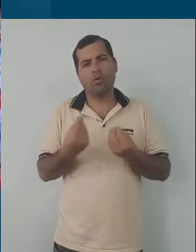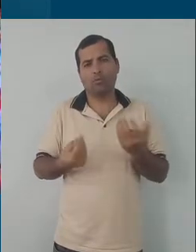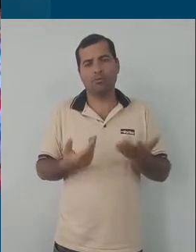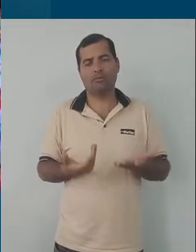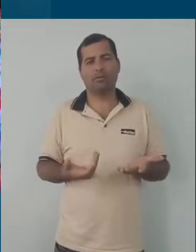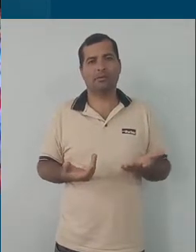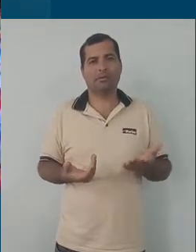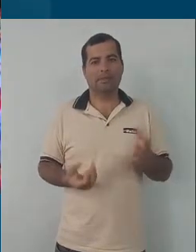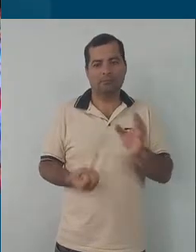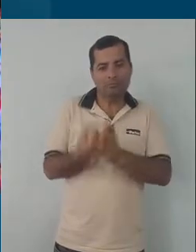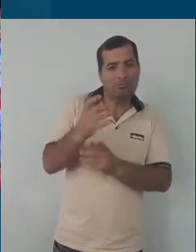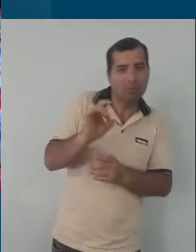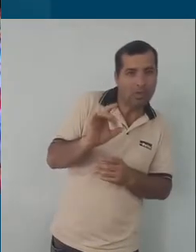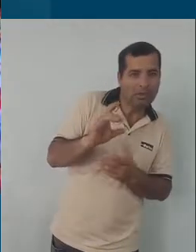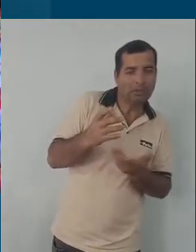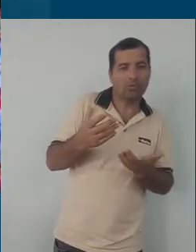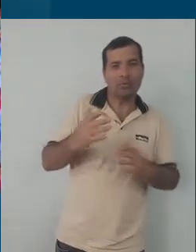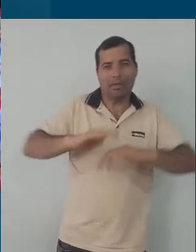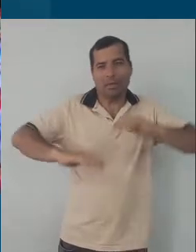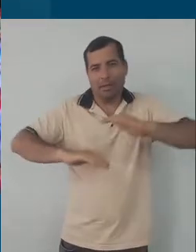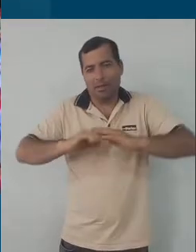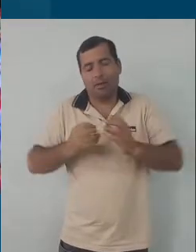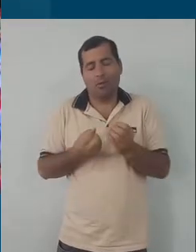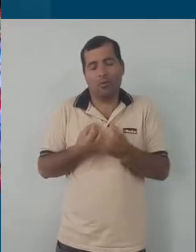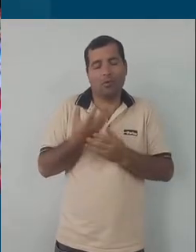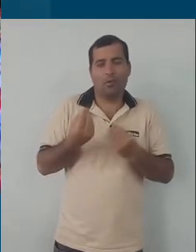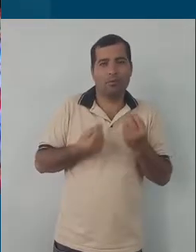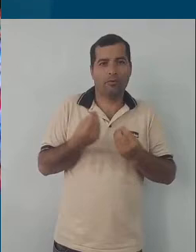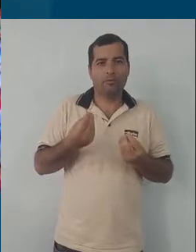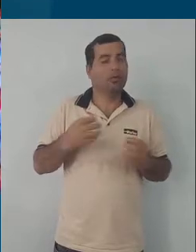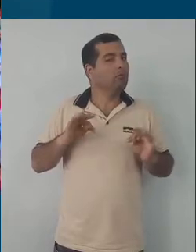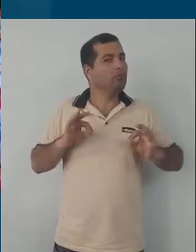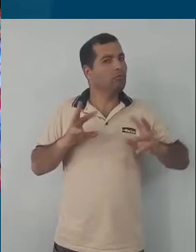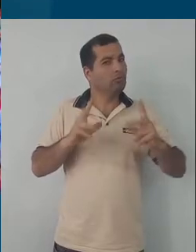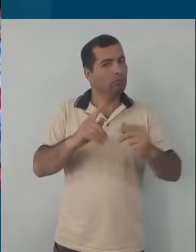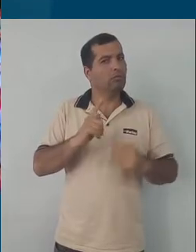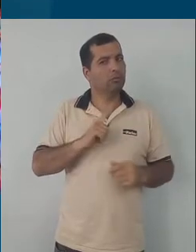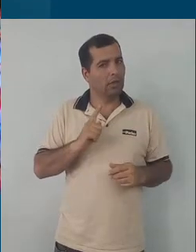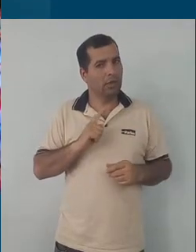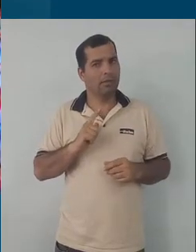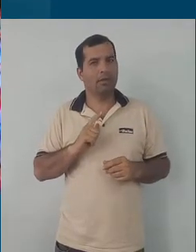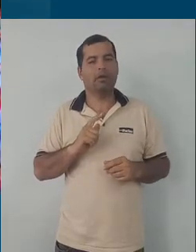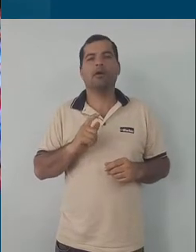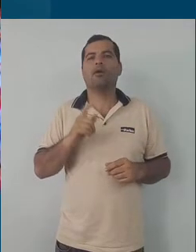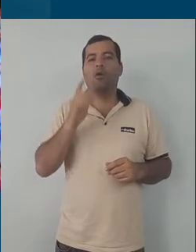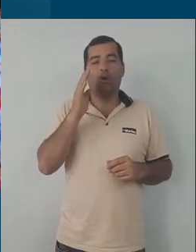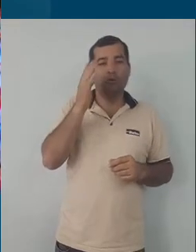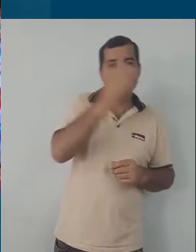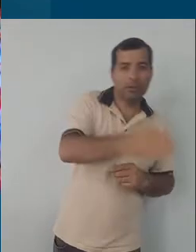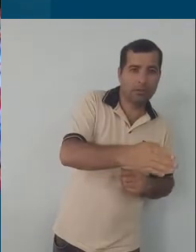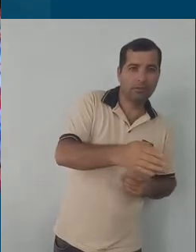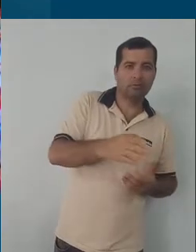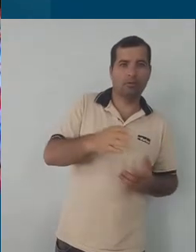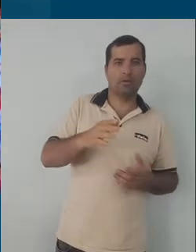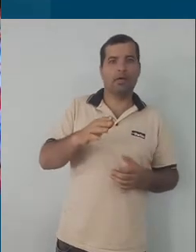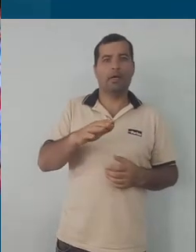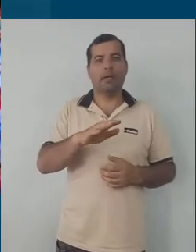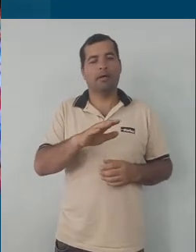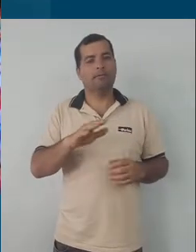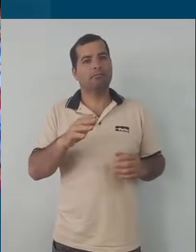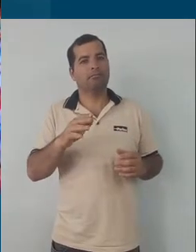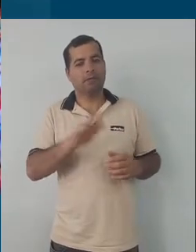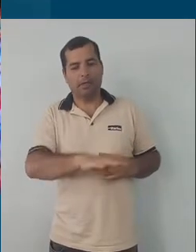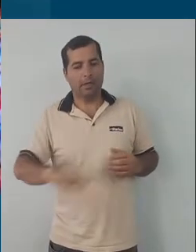tem uma que todas as propostas estão visando também a educação especial. É preciso ter salas pensadas para